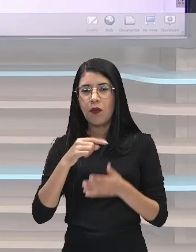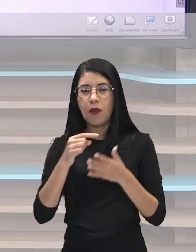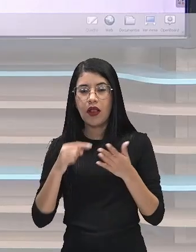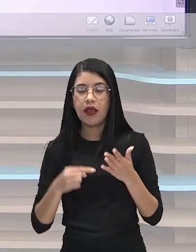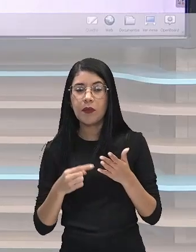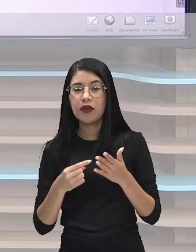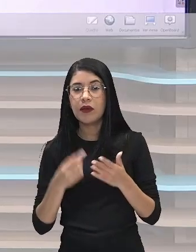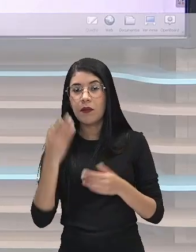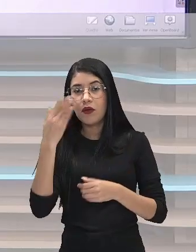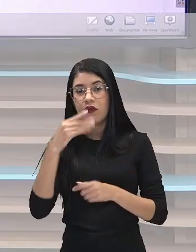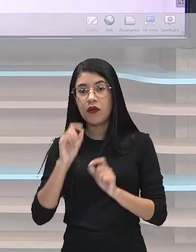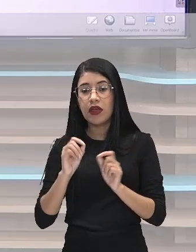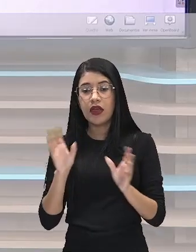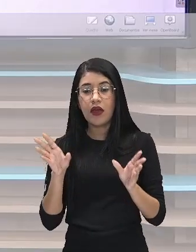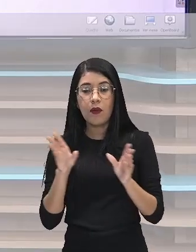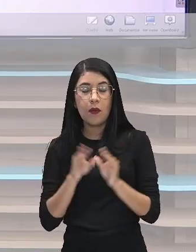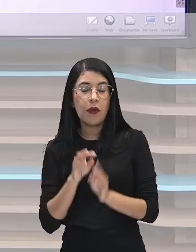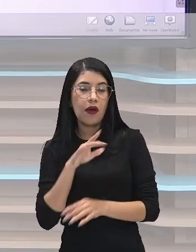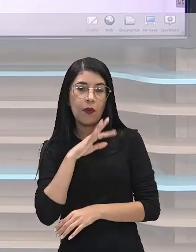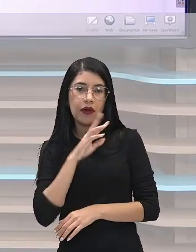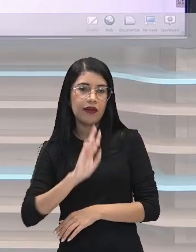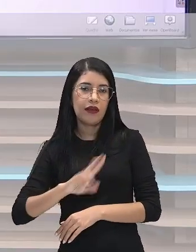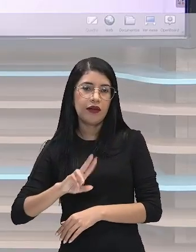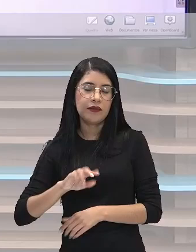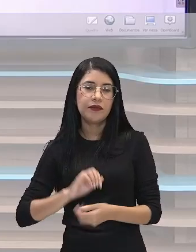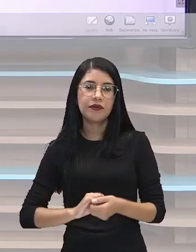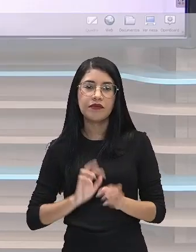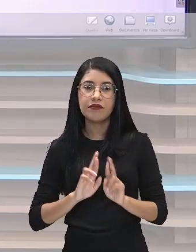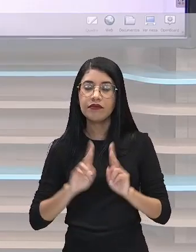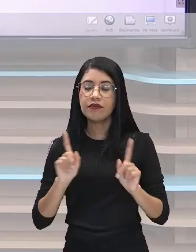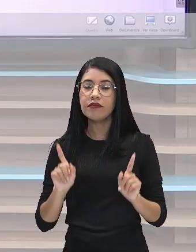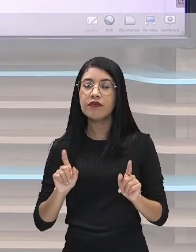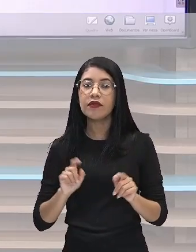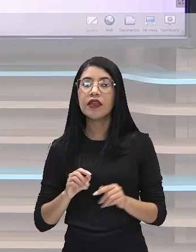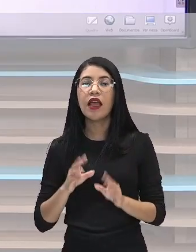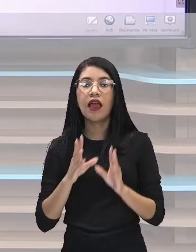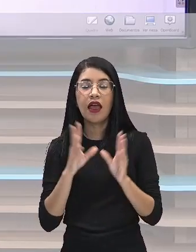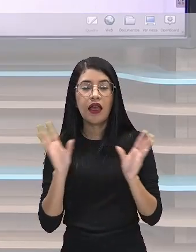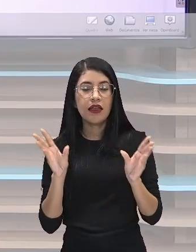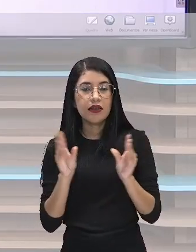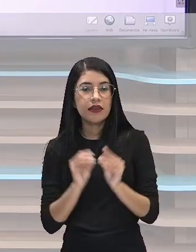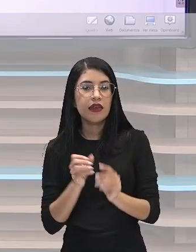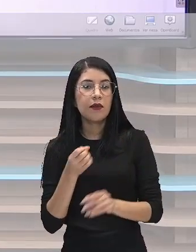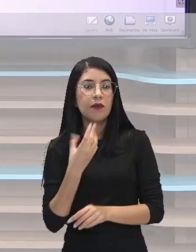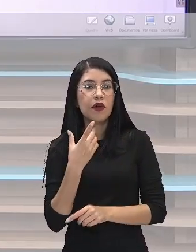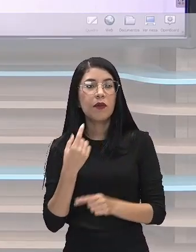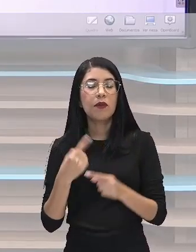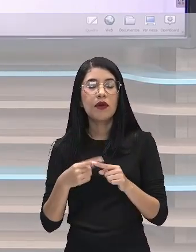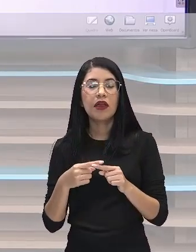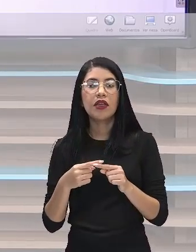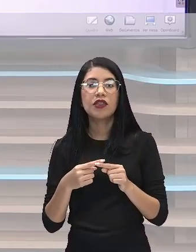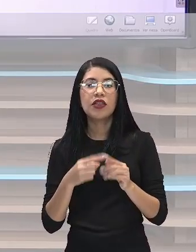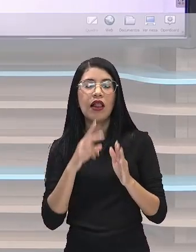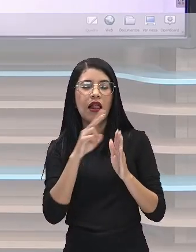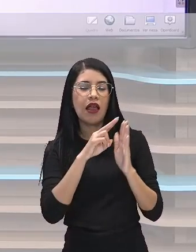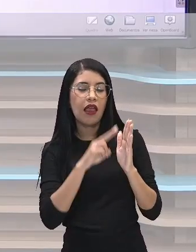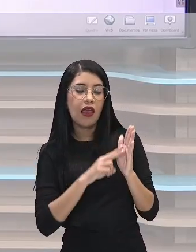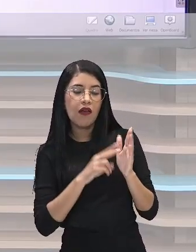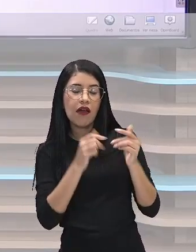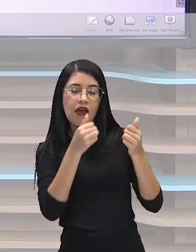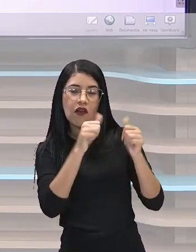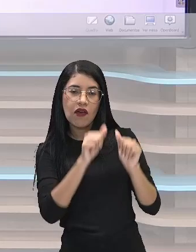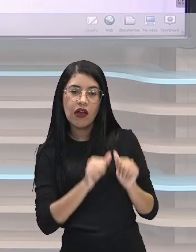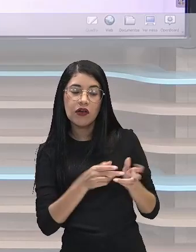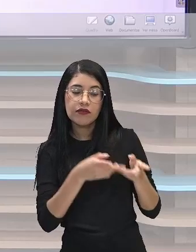para dizer que a resenha é uma resenha ruim. Pelo contrário, né? A gente sabe que a resenha é boa. Pelo que nós conseguimos ler e avaliar,